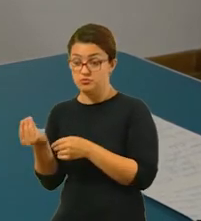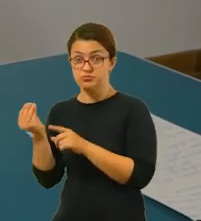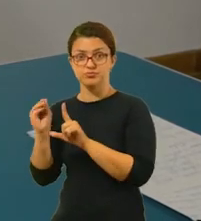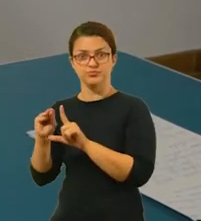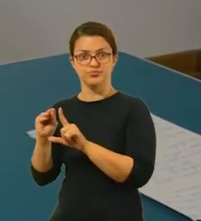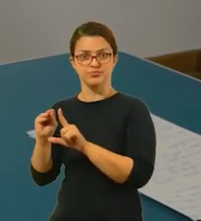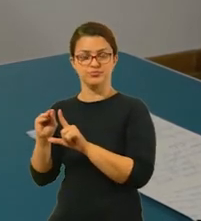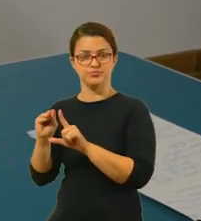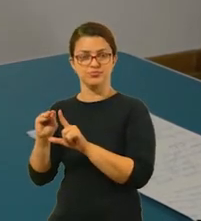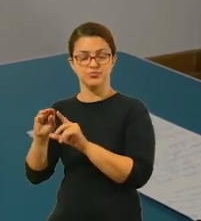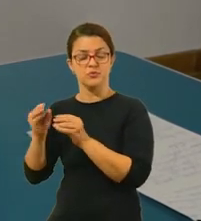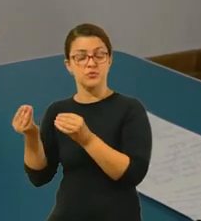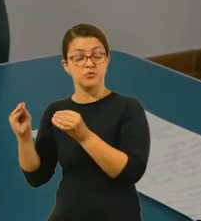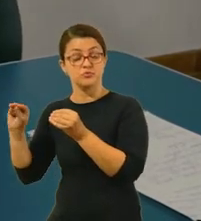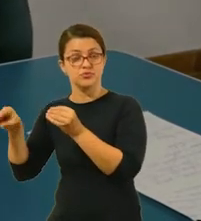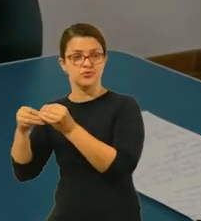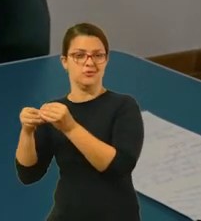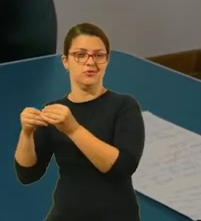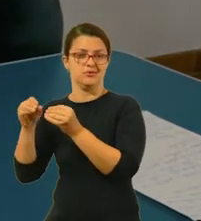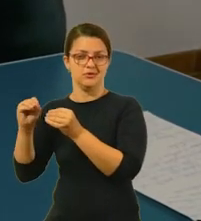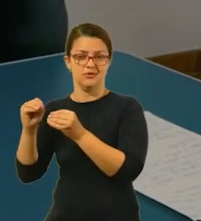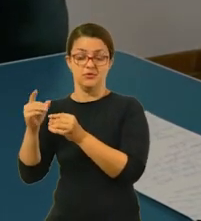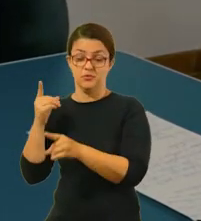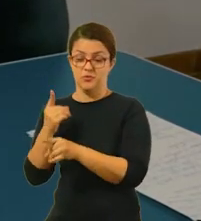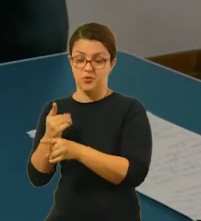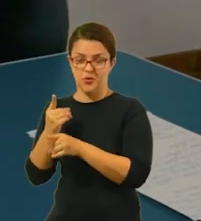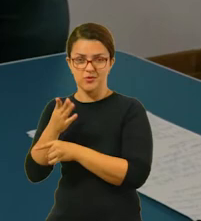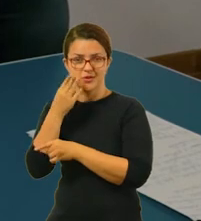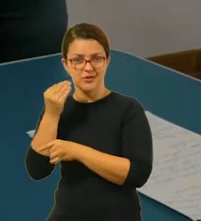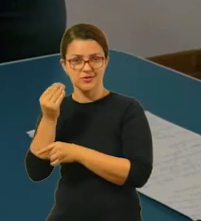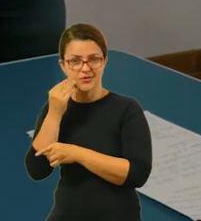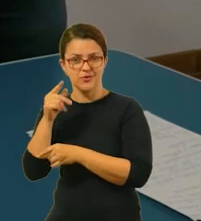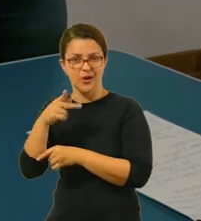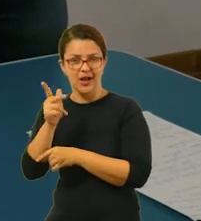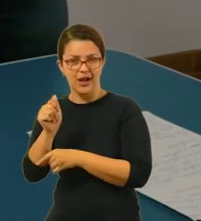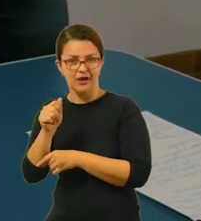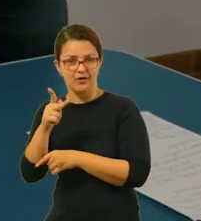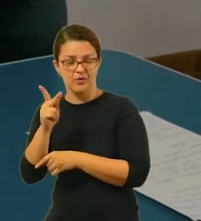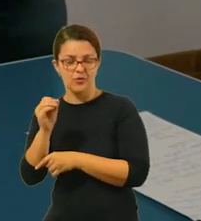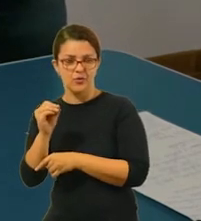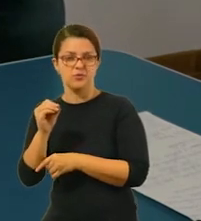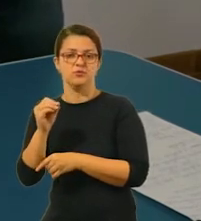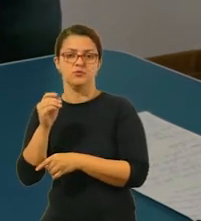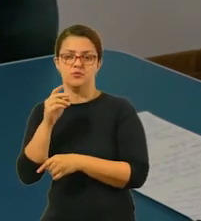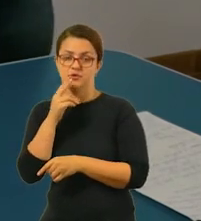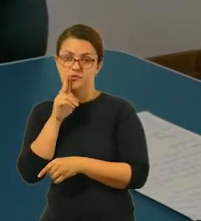vocês acrescentarem o zero e vocês têm a altura do gatinho Caco, tá bom? E aí, faz a sua resposta.